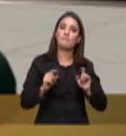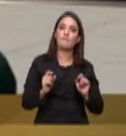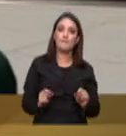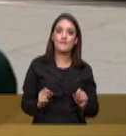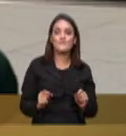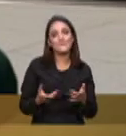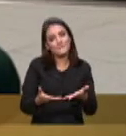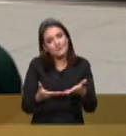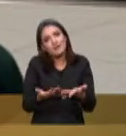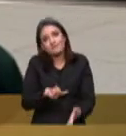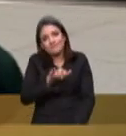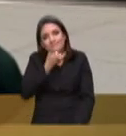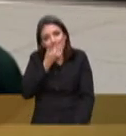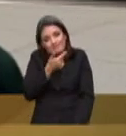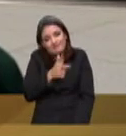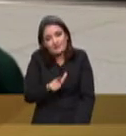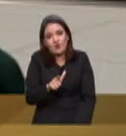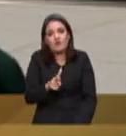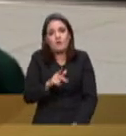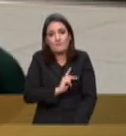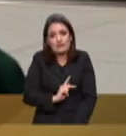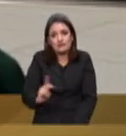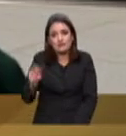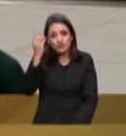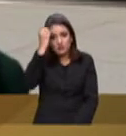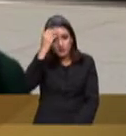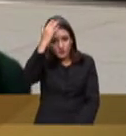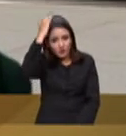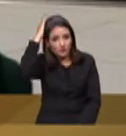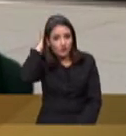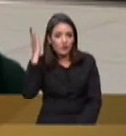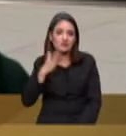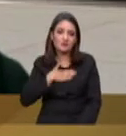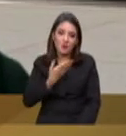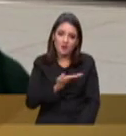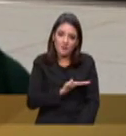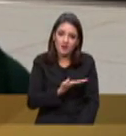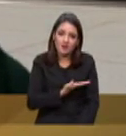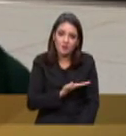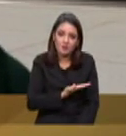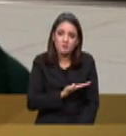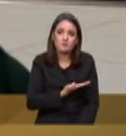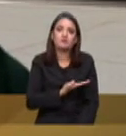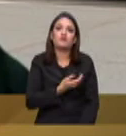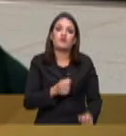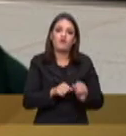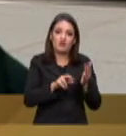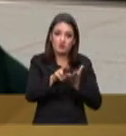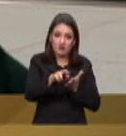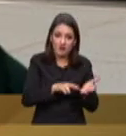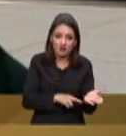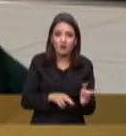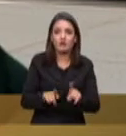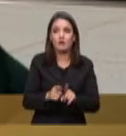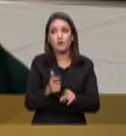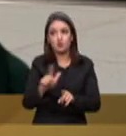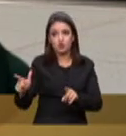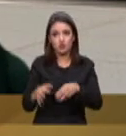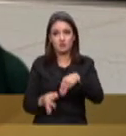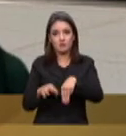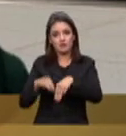novamente pedindo vênia ao eminente presidente, querido amigo e relator do caso, e aos ministros que o